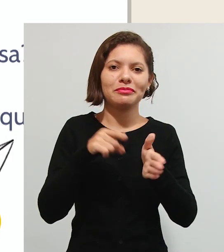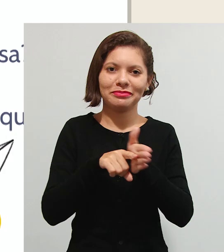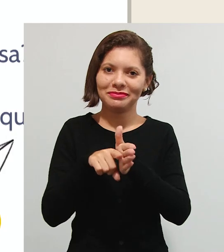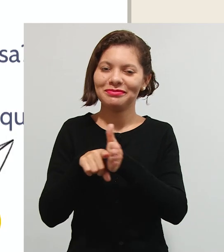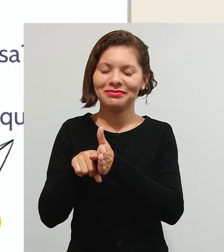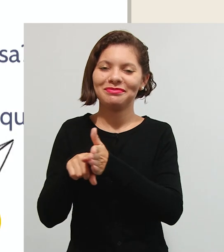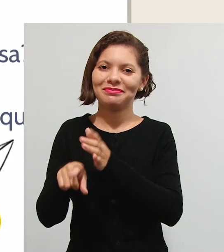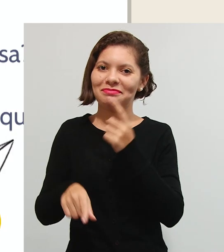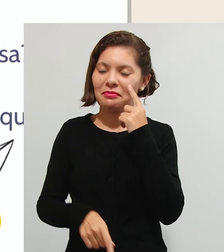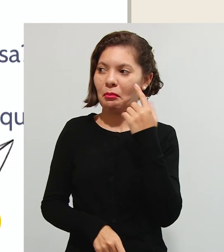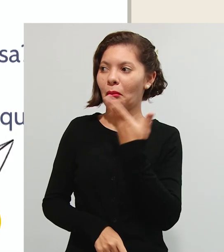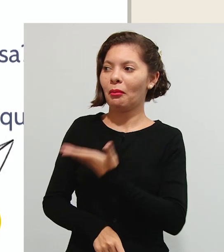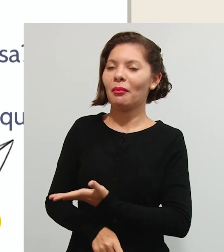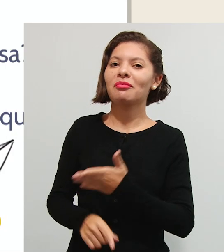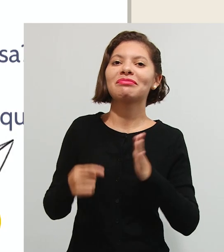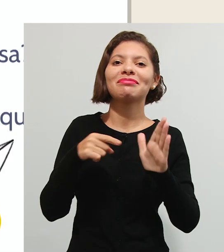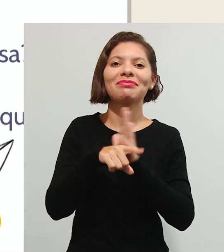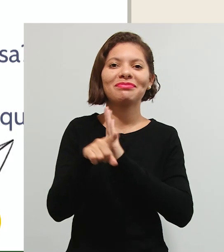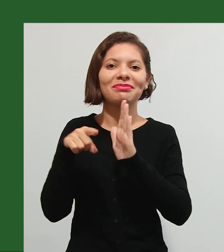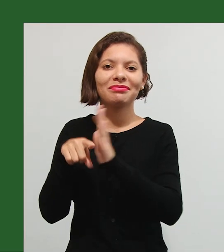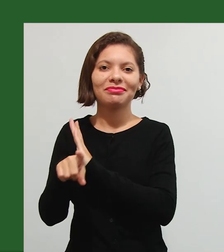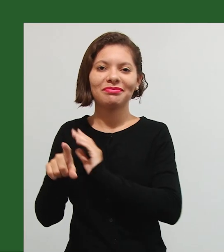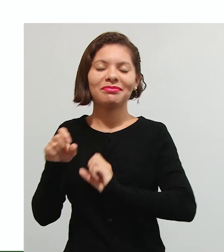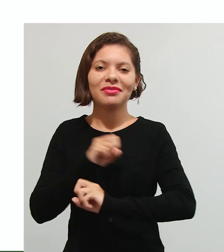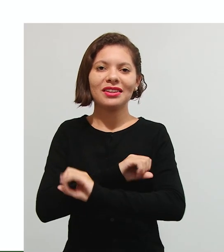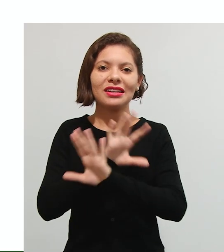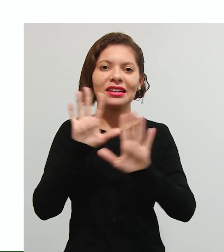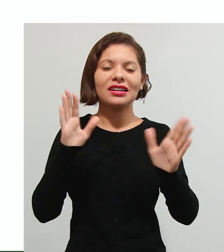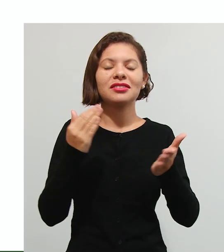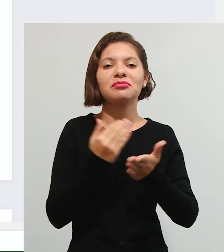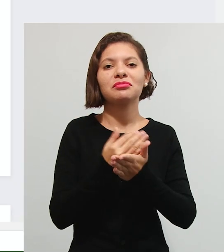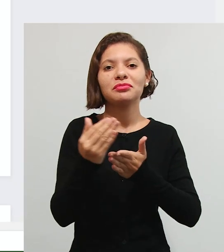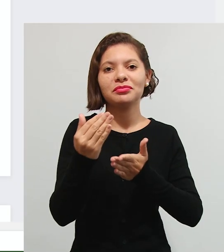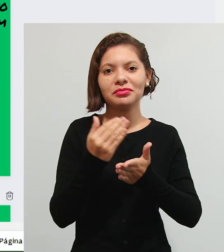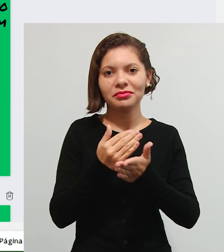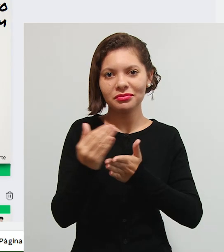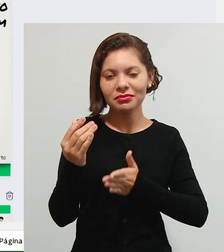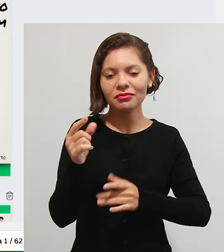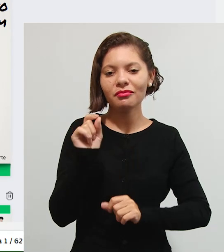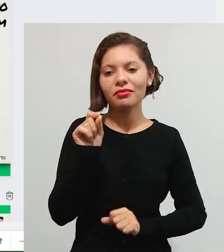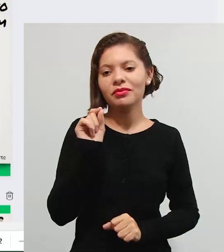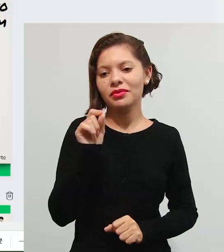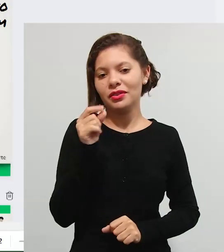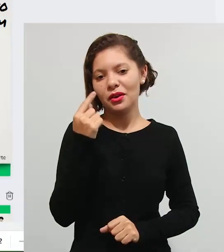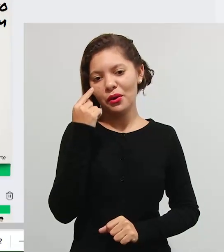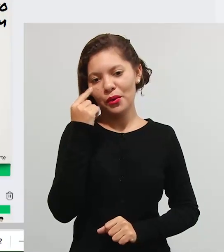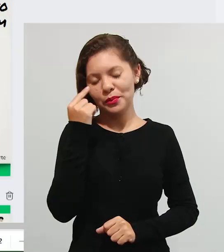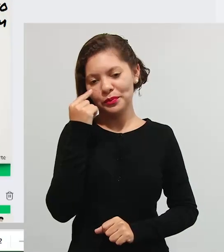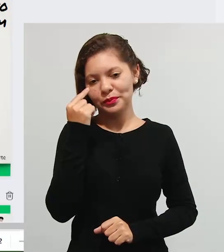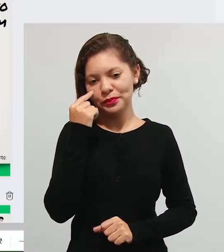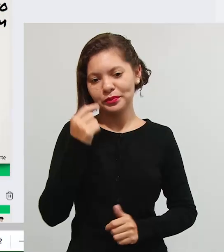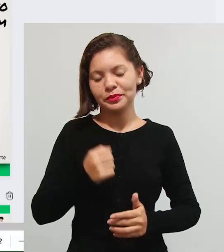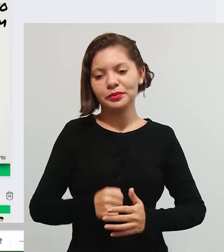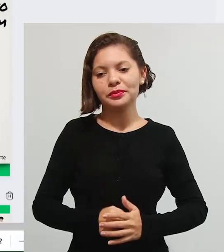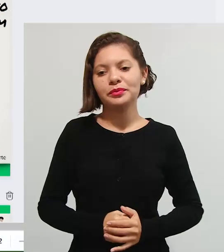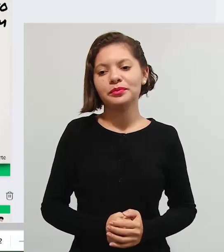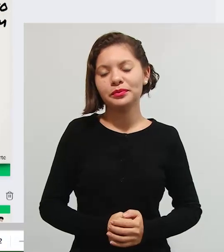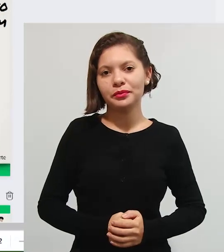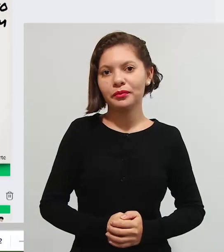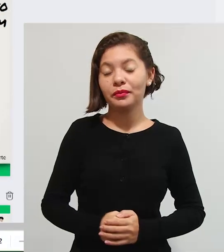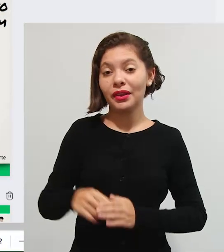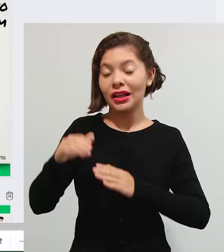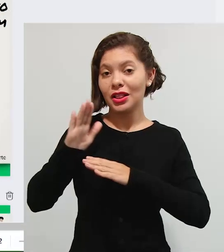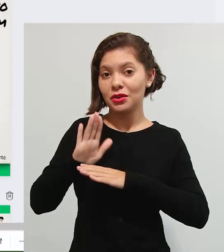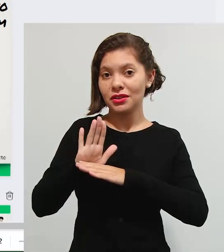vai fazer a pesquisa? E, claro, para a gente começar, a gente vai ver aí o nosso guia de